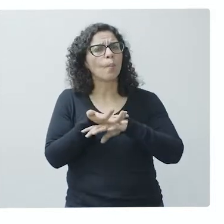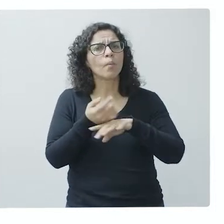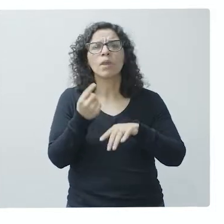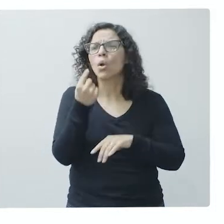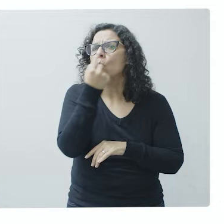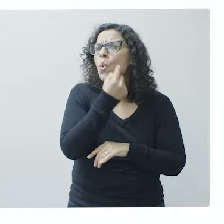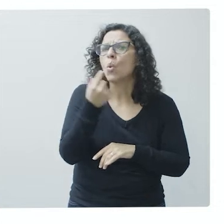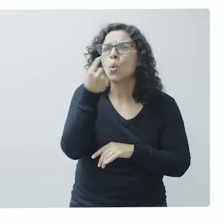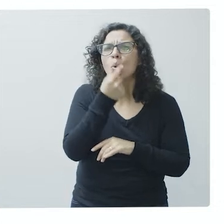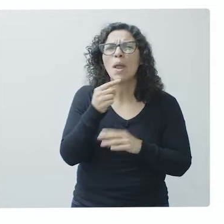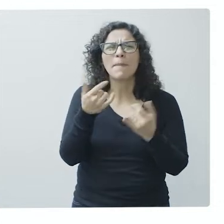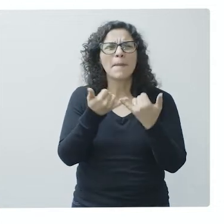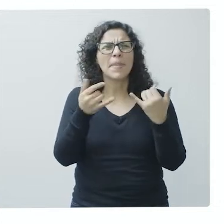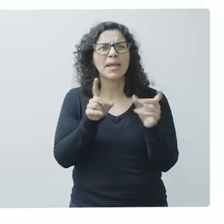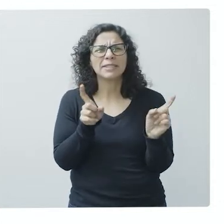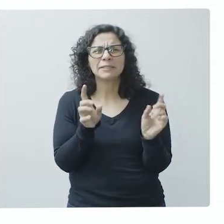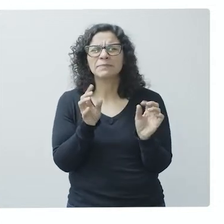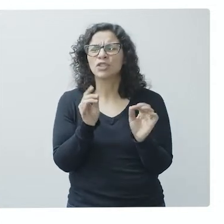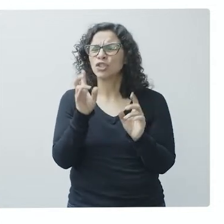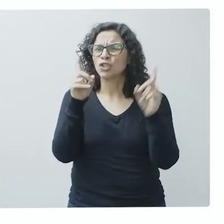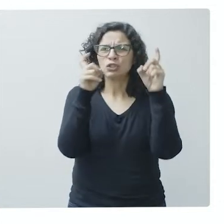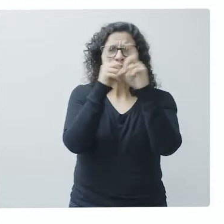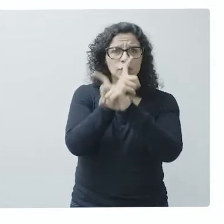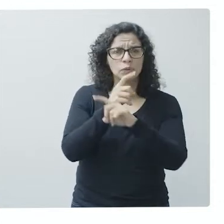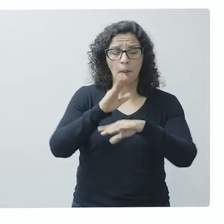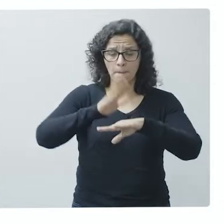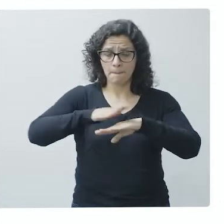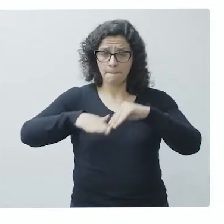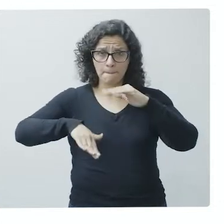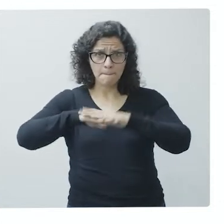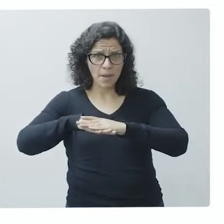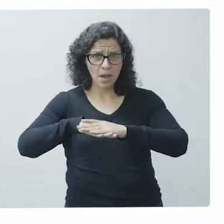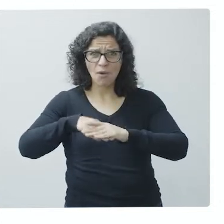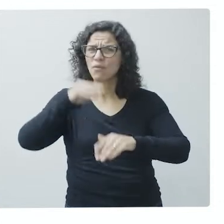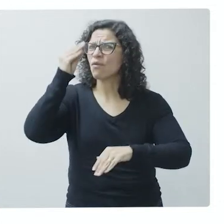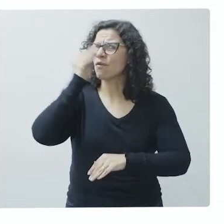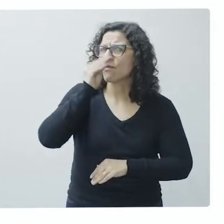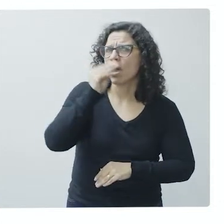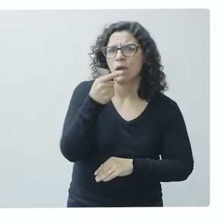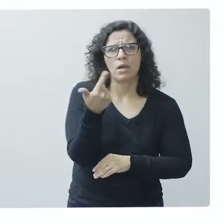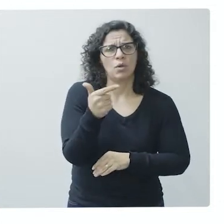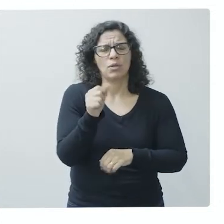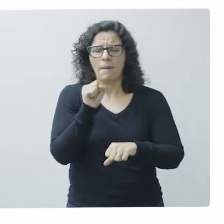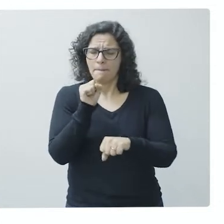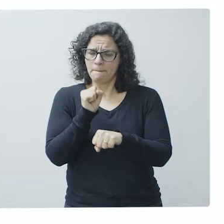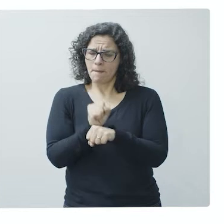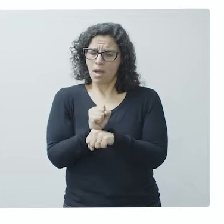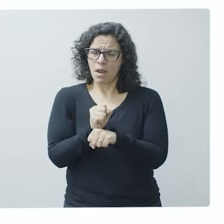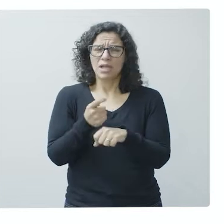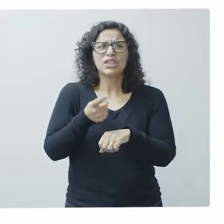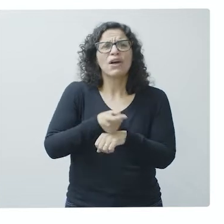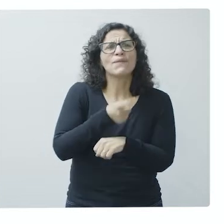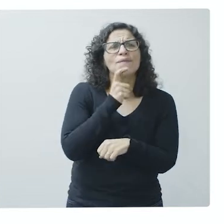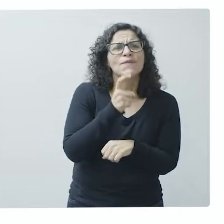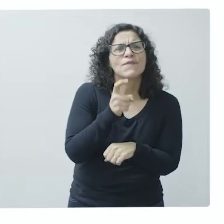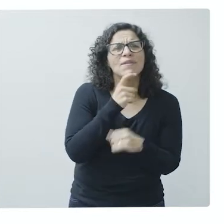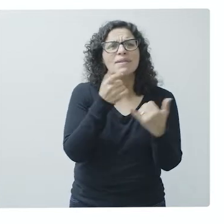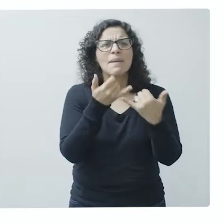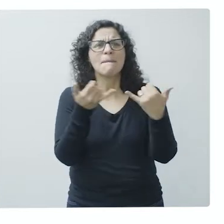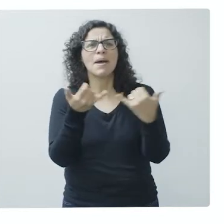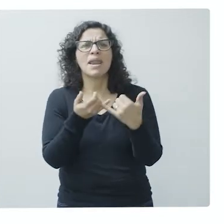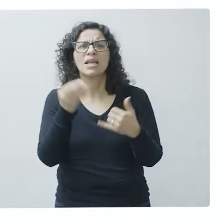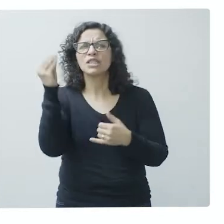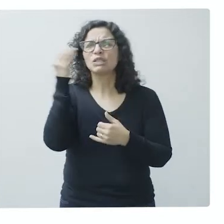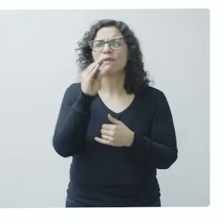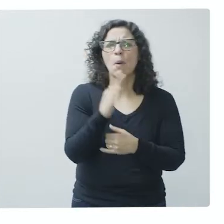lábio amargo. Eu não tinha estas mãos sem força, tão paradas e frias e mortas.